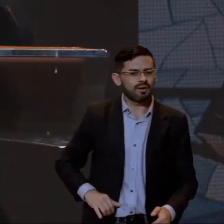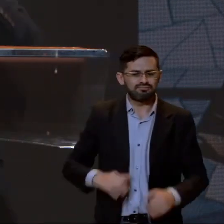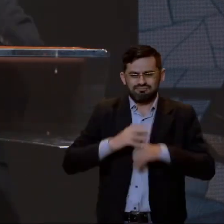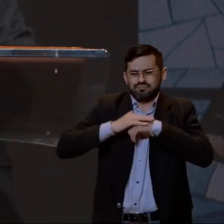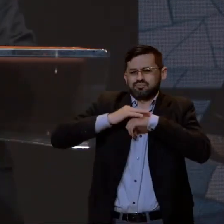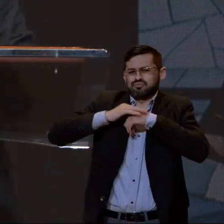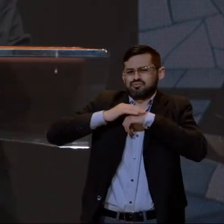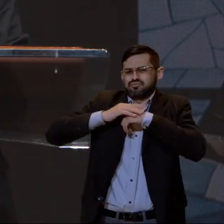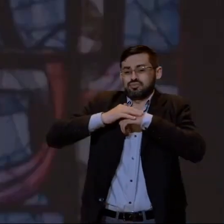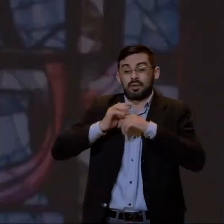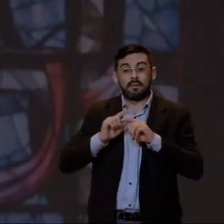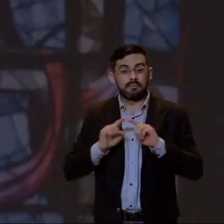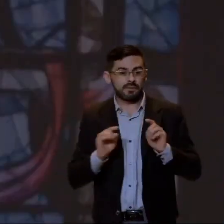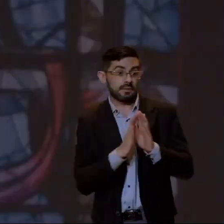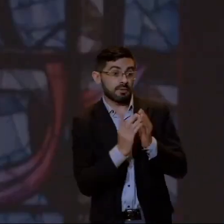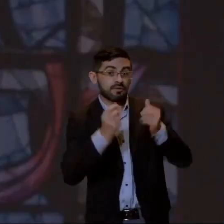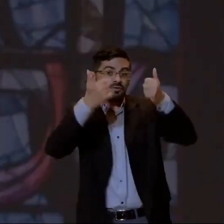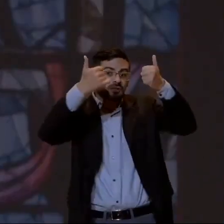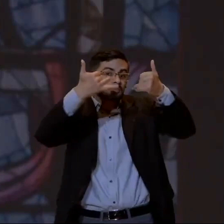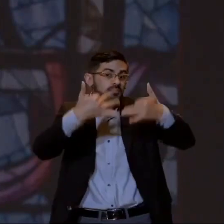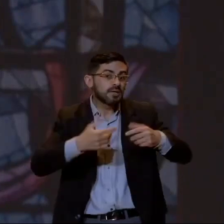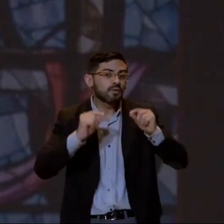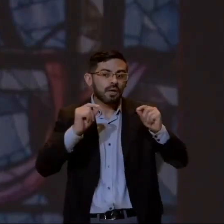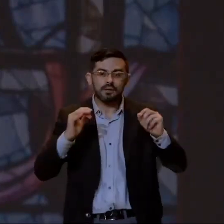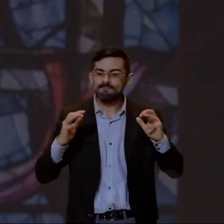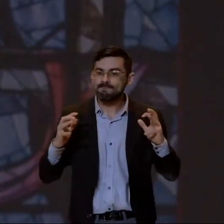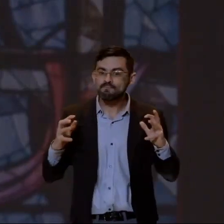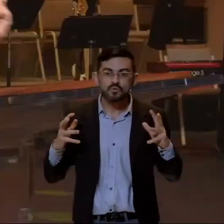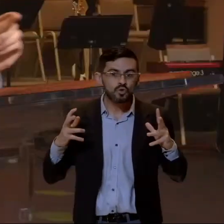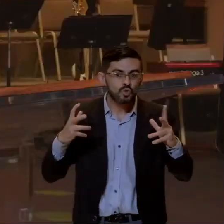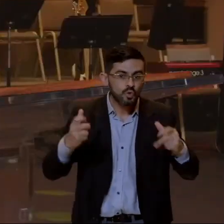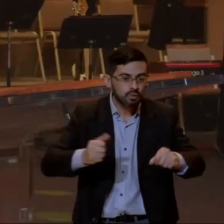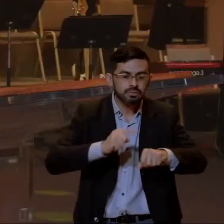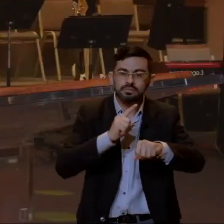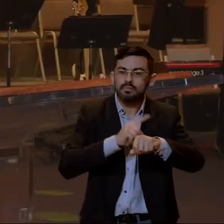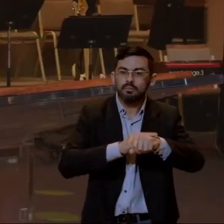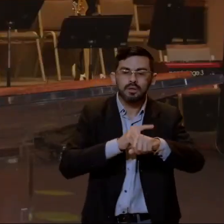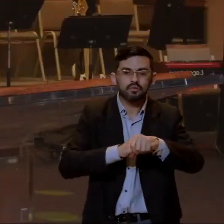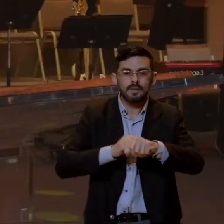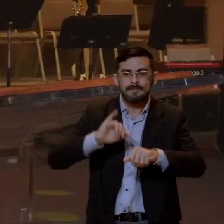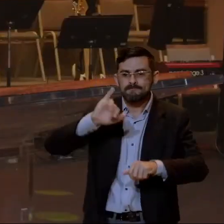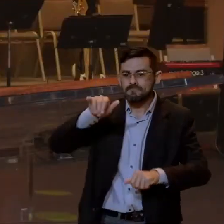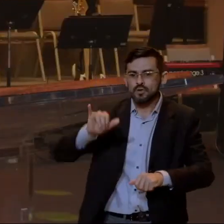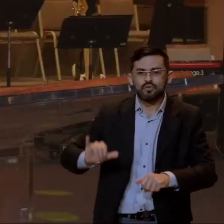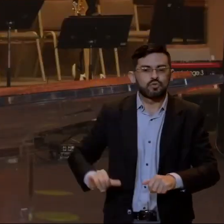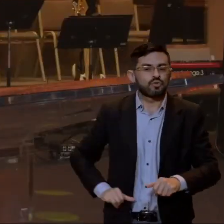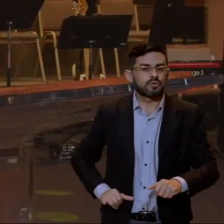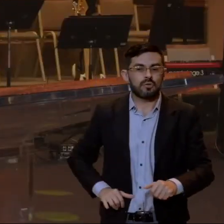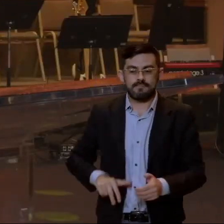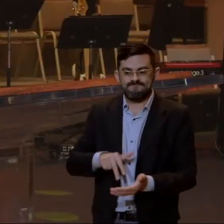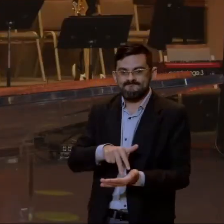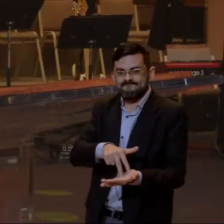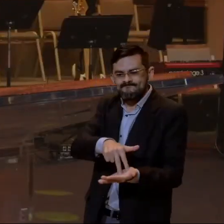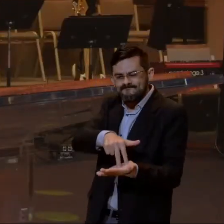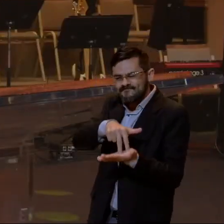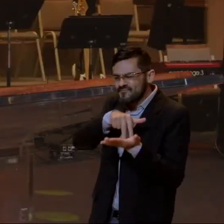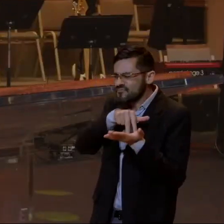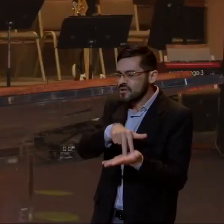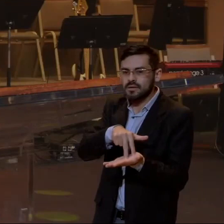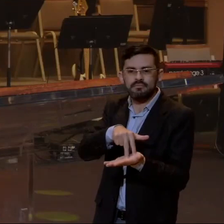e a palavra de Deus vai dizer para a gente que em toda essa circunstância, Jó